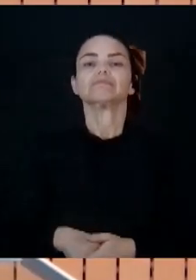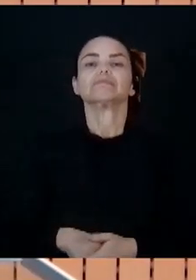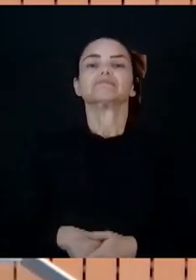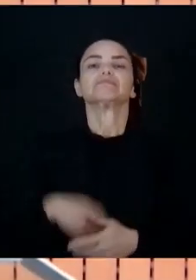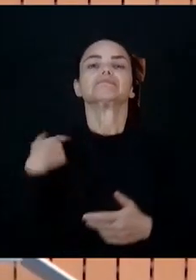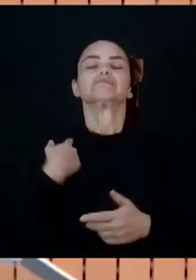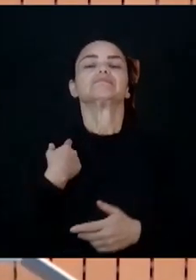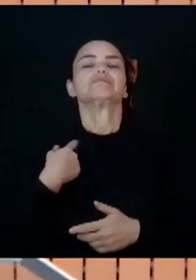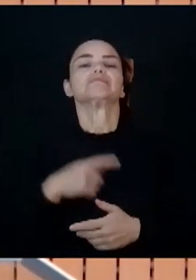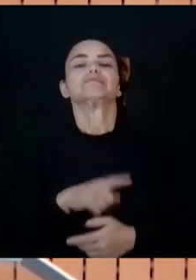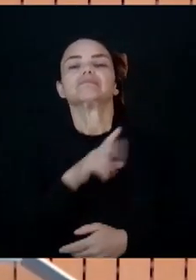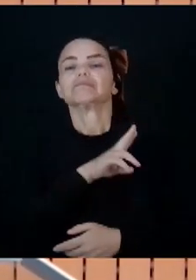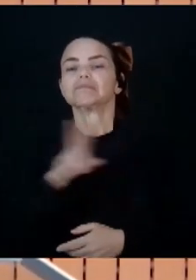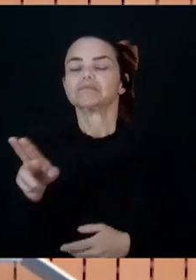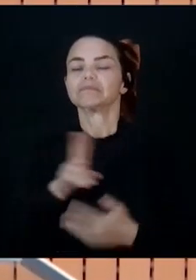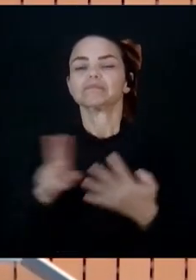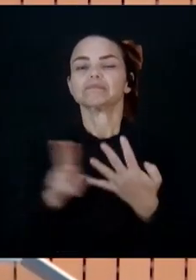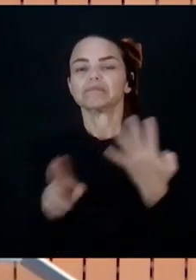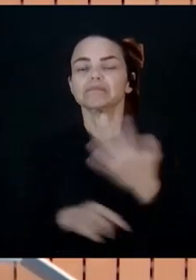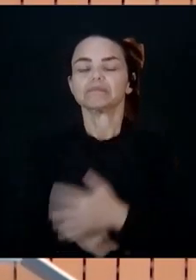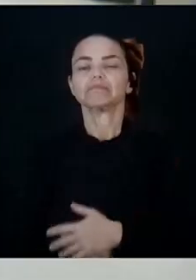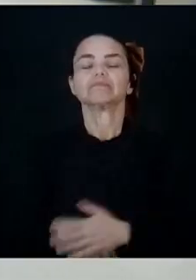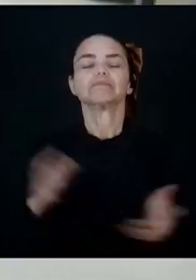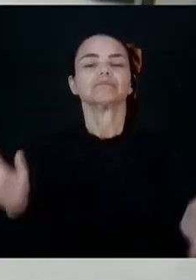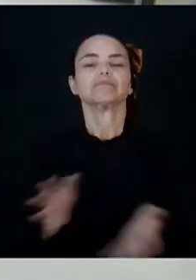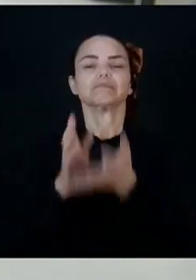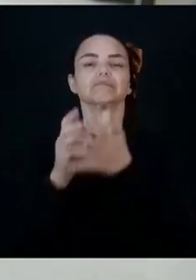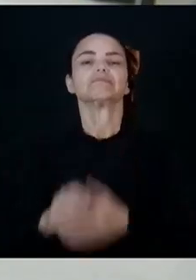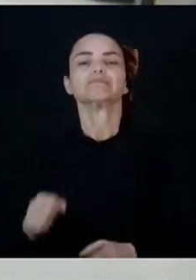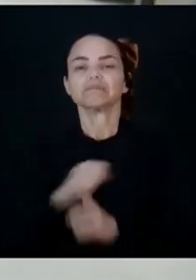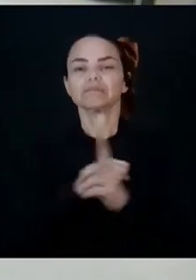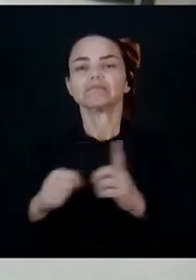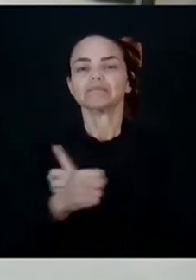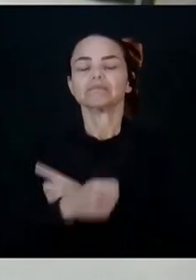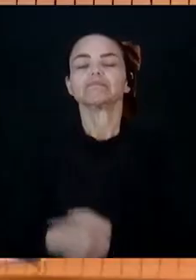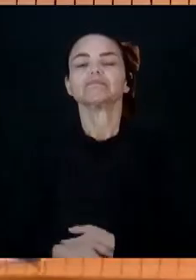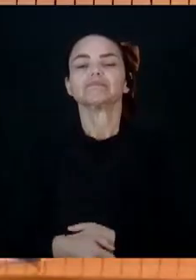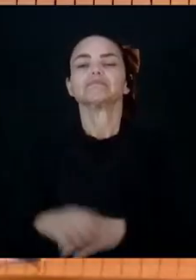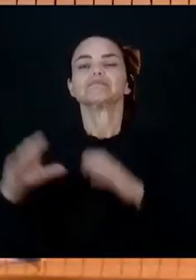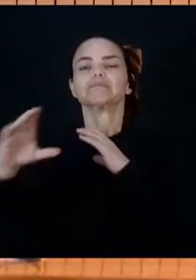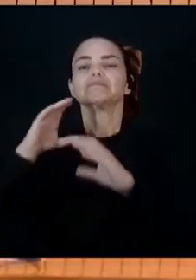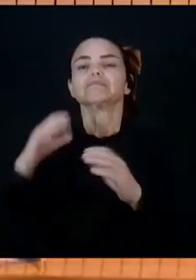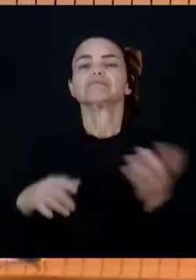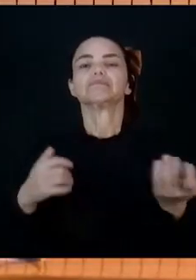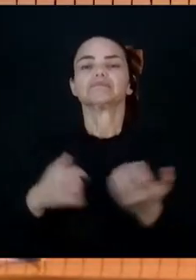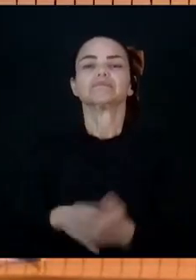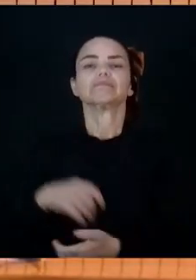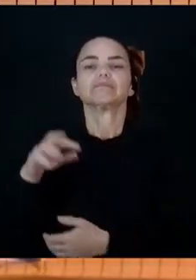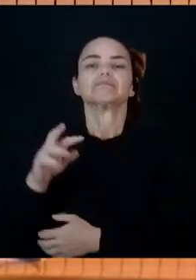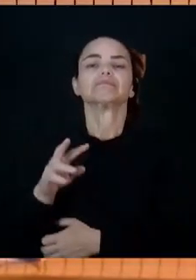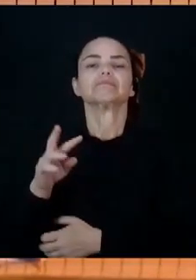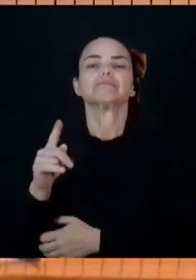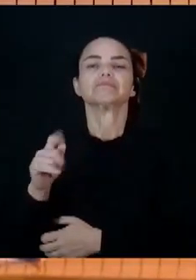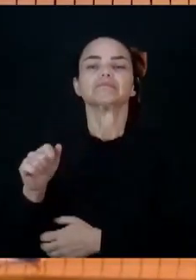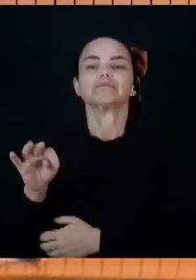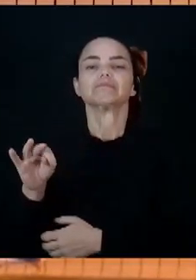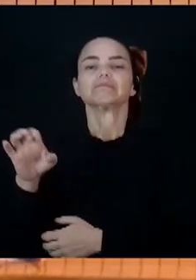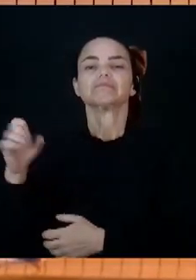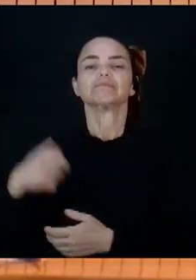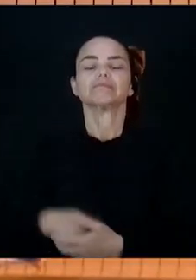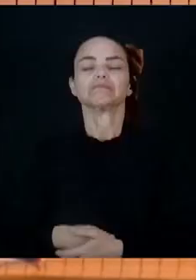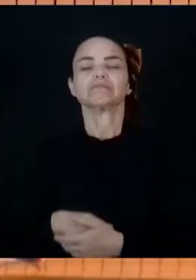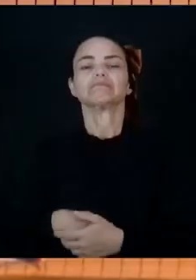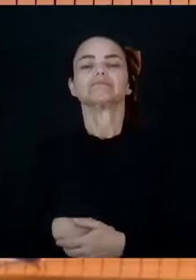que contribuíram em diferentes áreas para a sociedade. O cantor e compositor Herbert Azul recebeu o título de cidadão